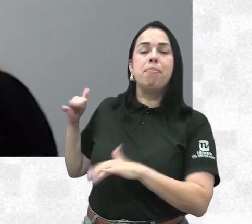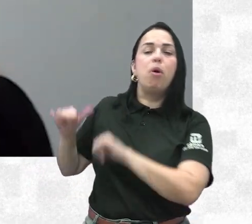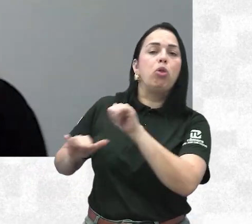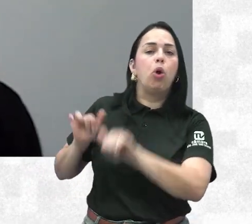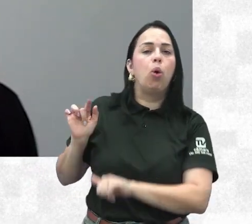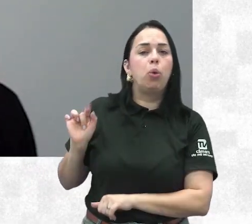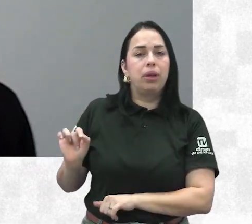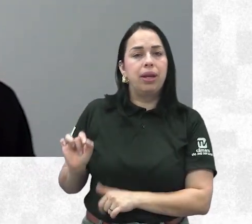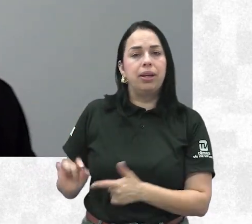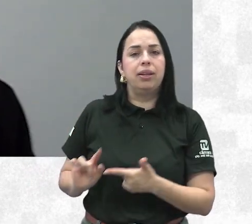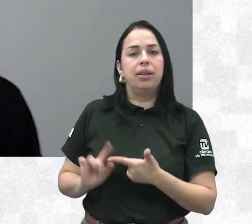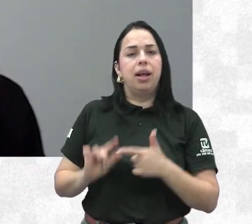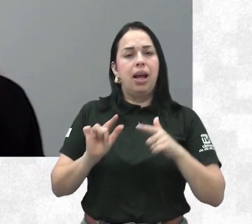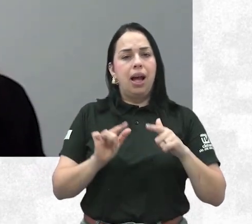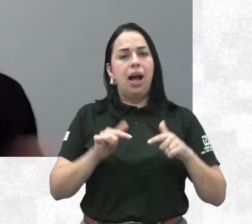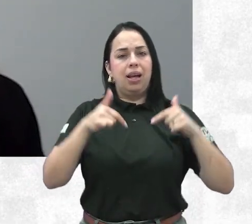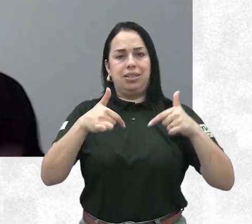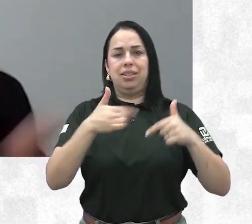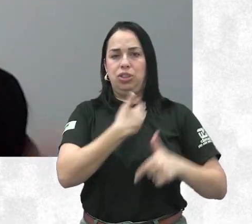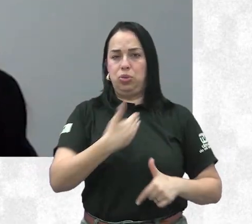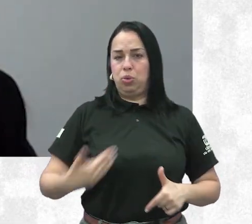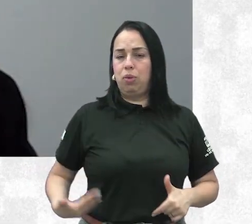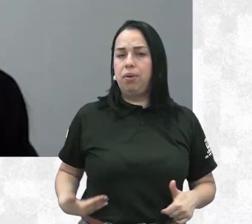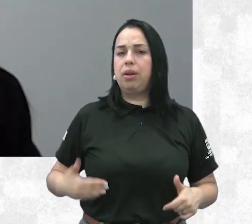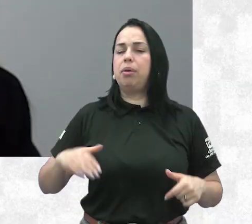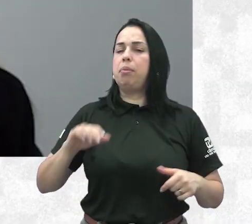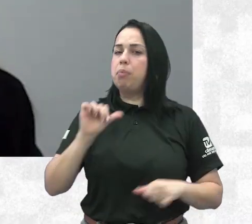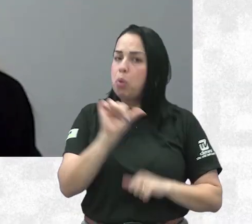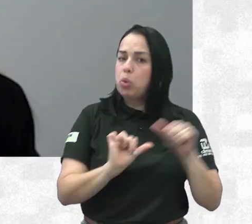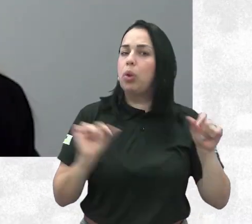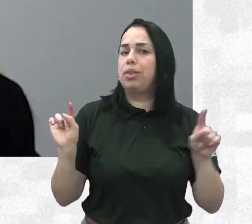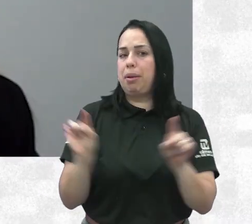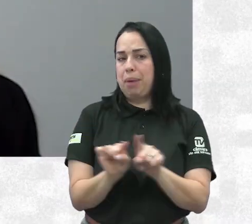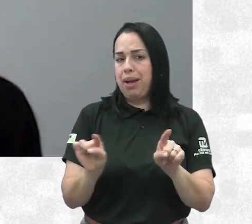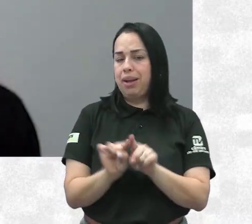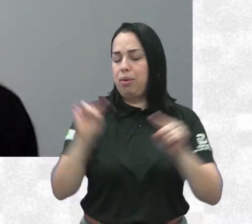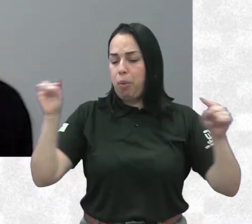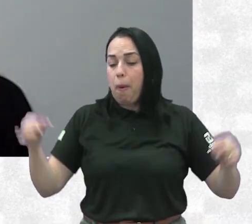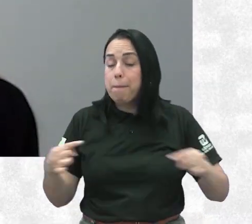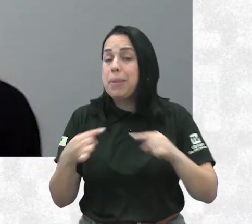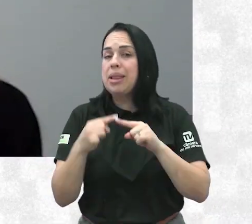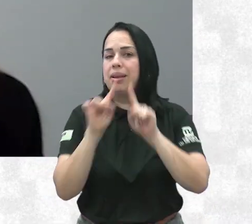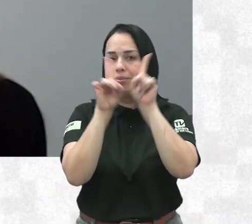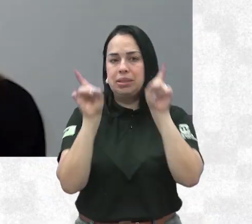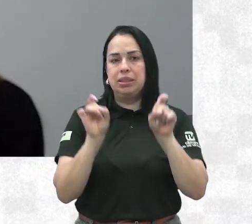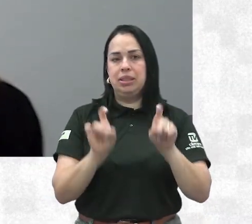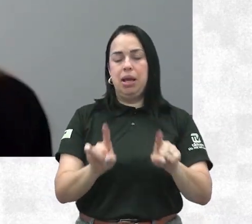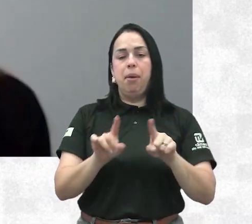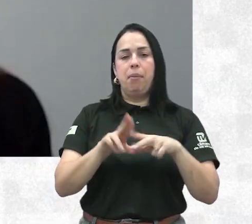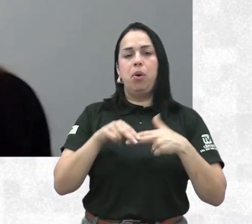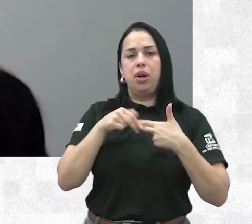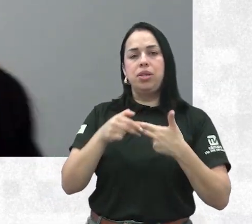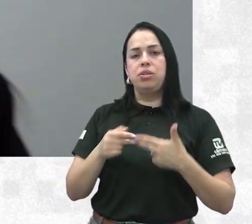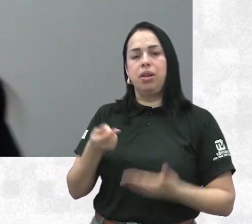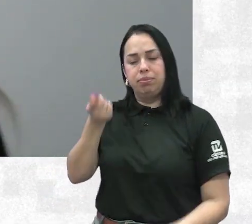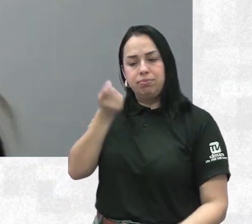na cidade, né, as políticas também estão mudando na mesma direção ou não, né? Então, esses investimentos e